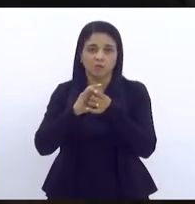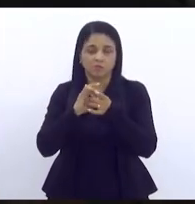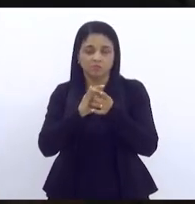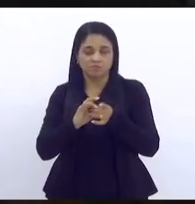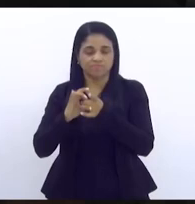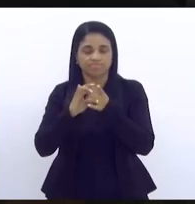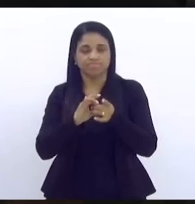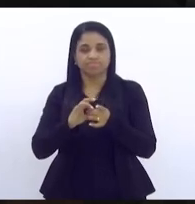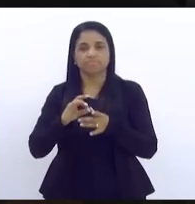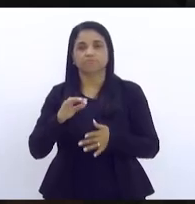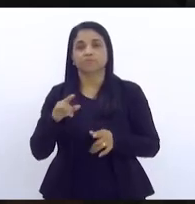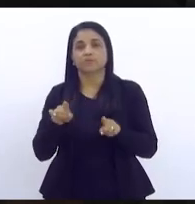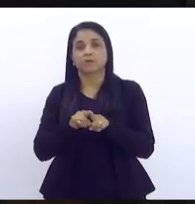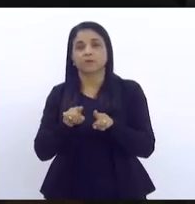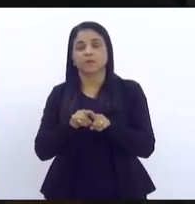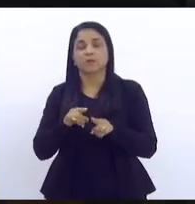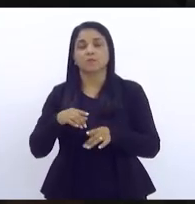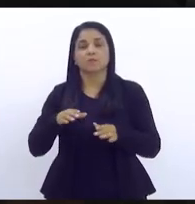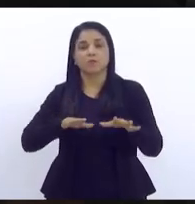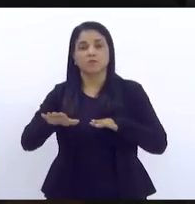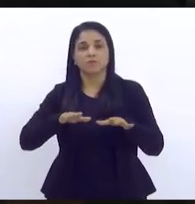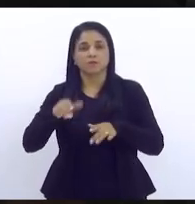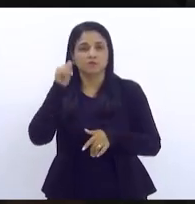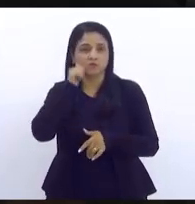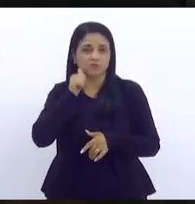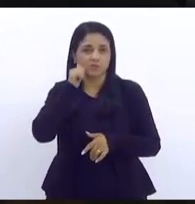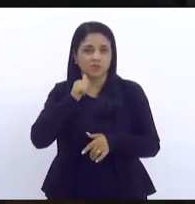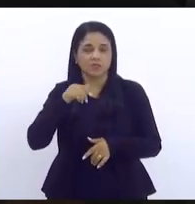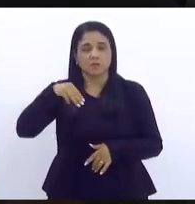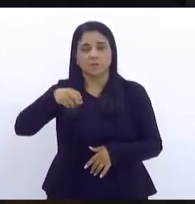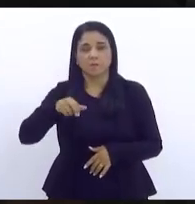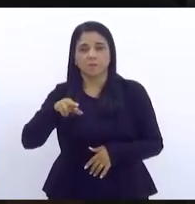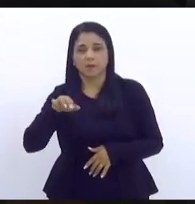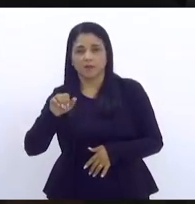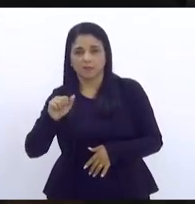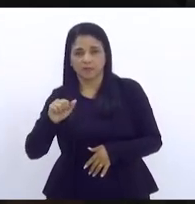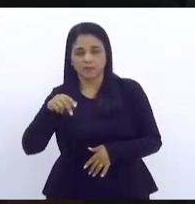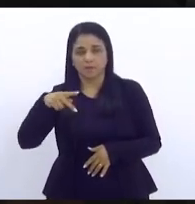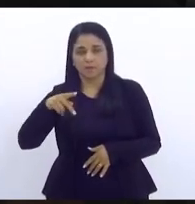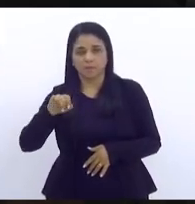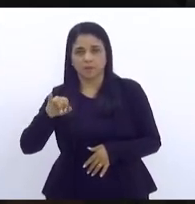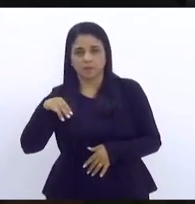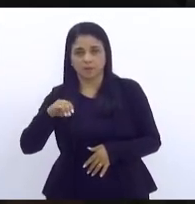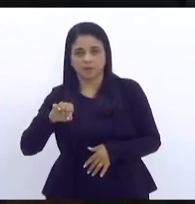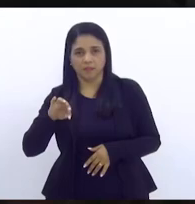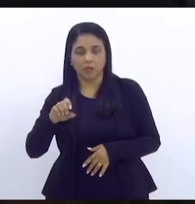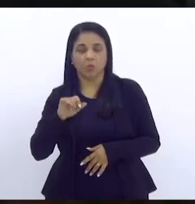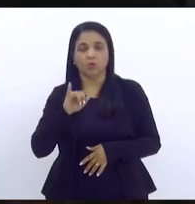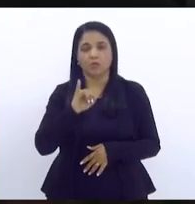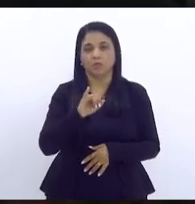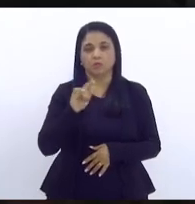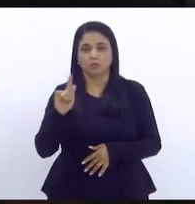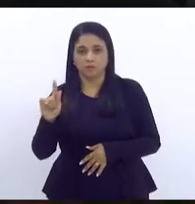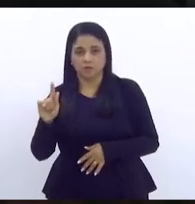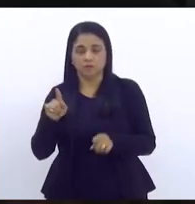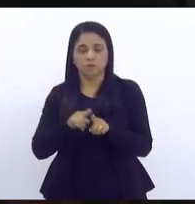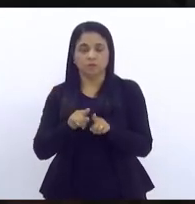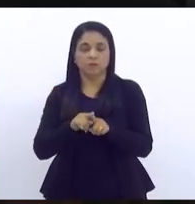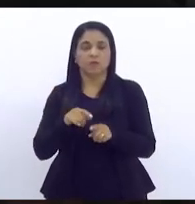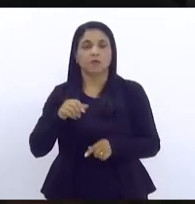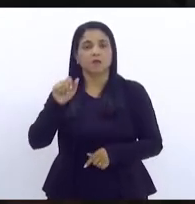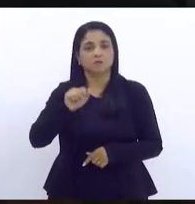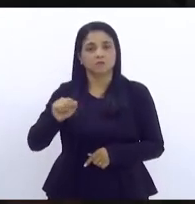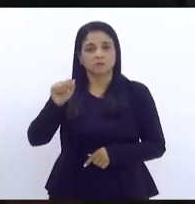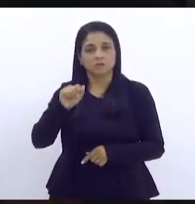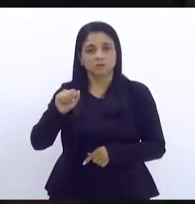casa movimento de mulheres Maria Pimentel Marinho da ilha do governador também na casa Associação de